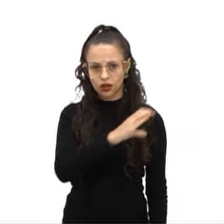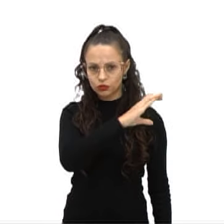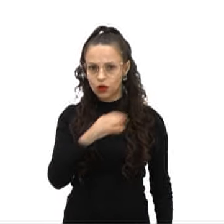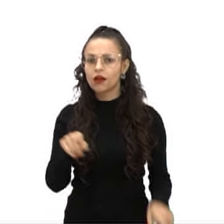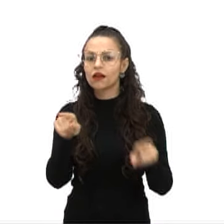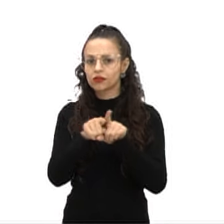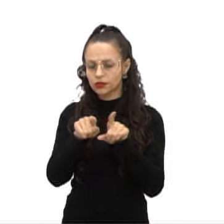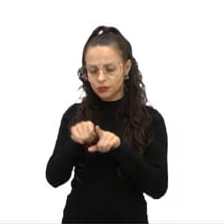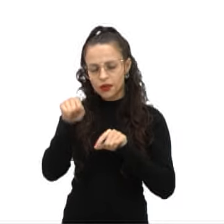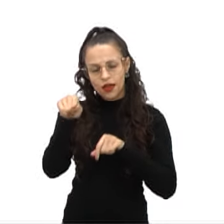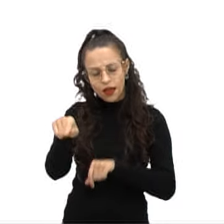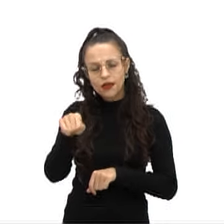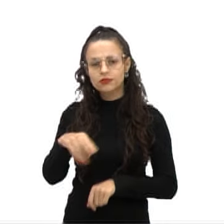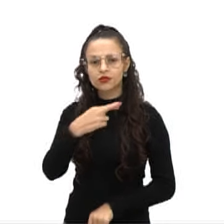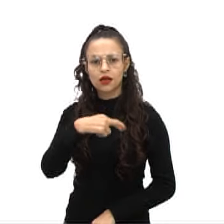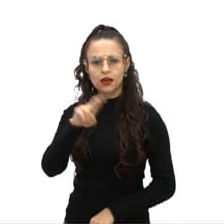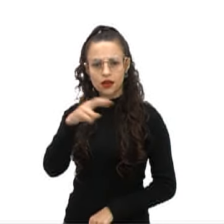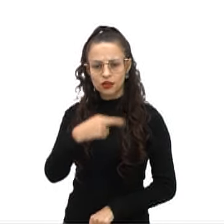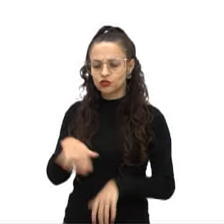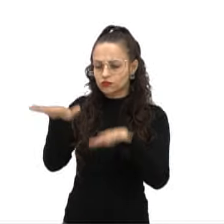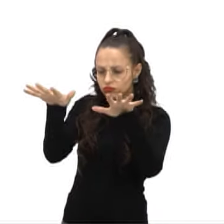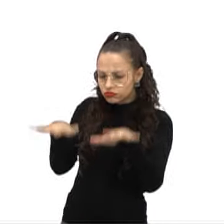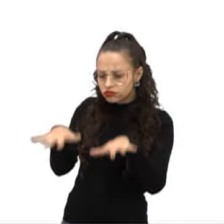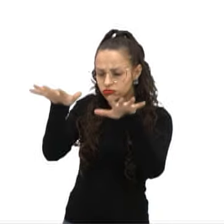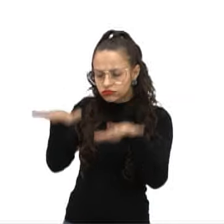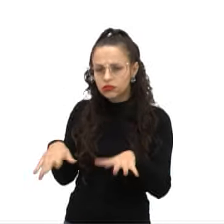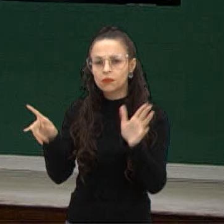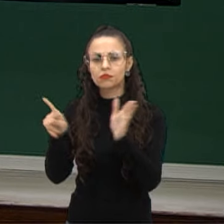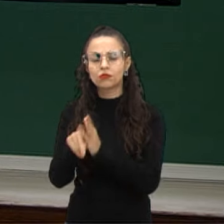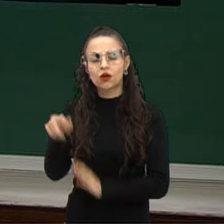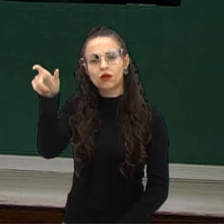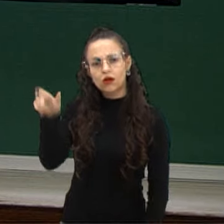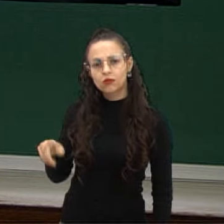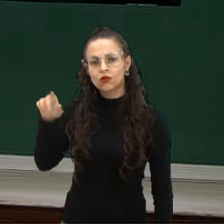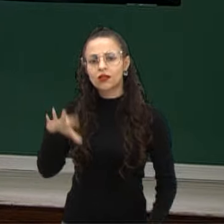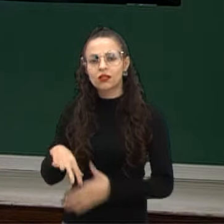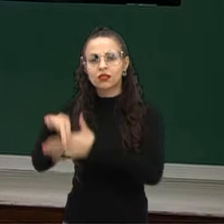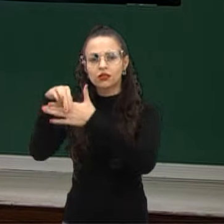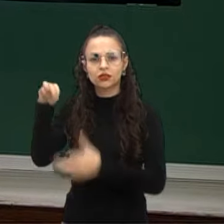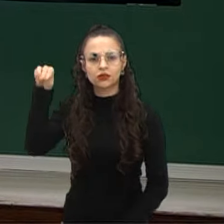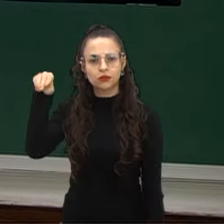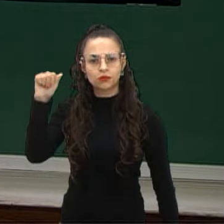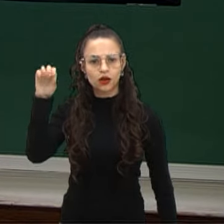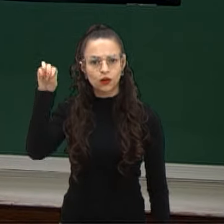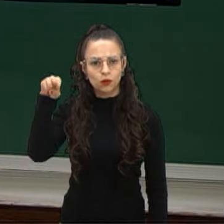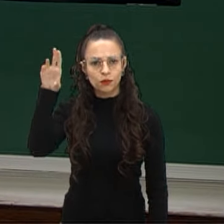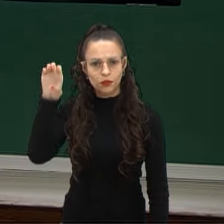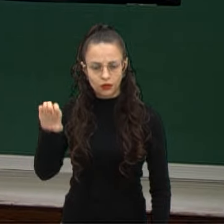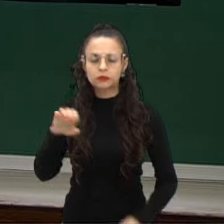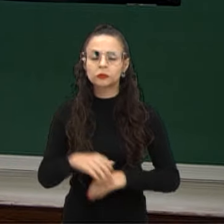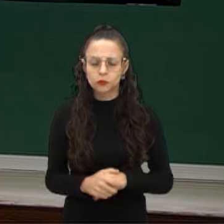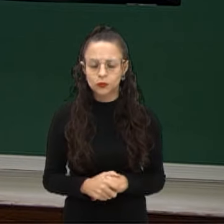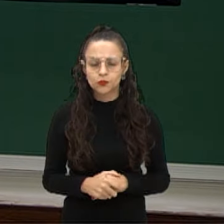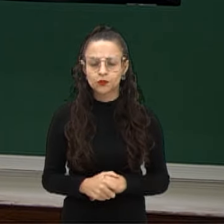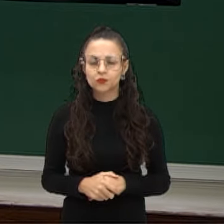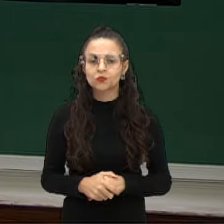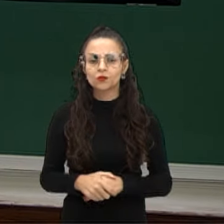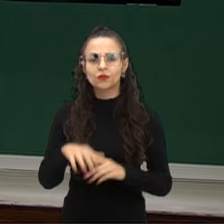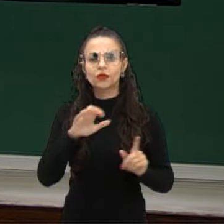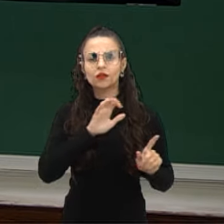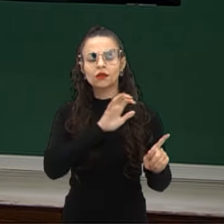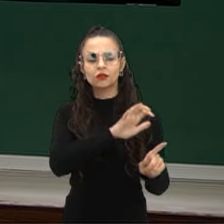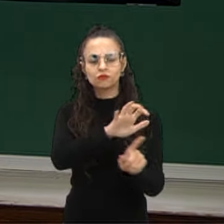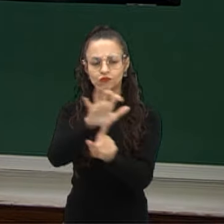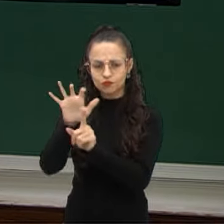à religião muçulmana, lá de Maomé, né? Então, Império Otomano. Prosseguindo. Influências,